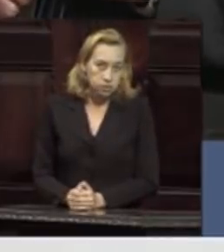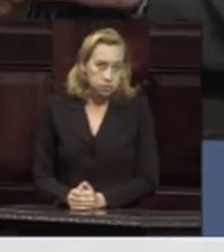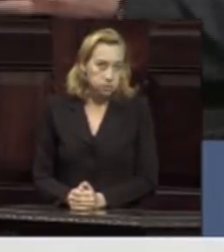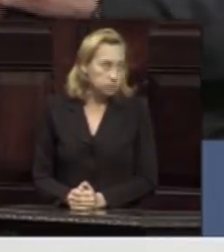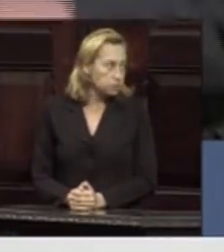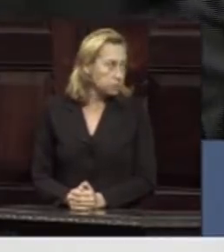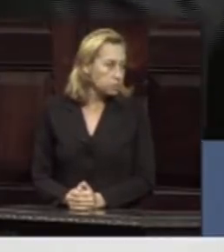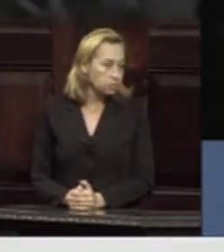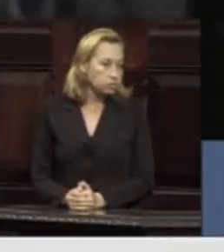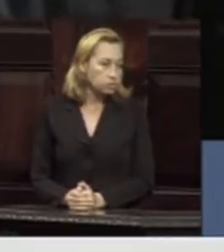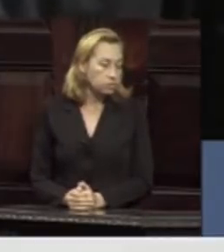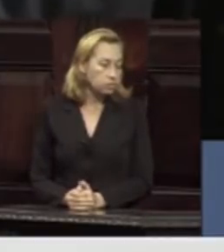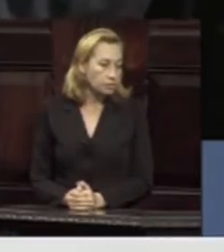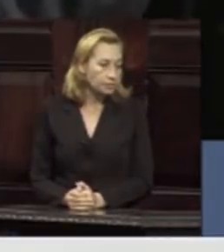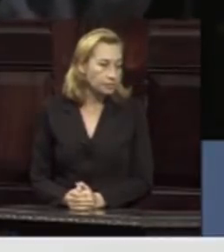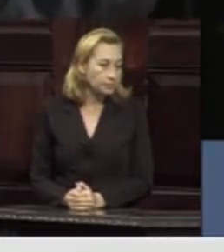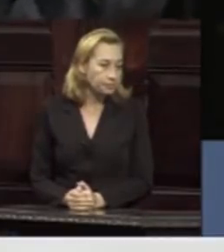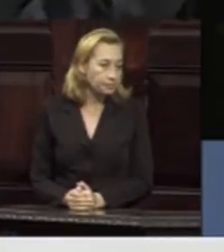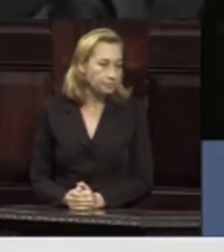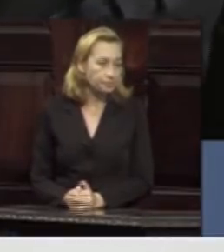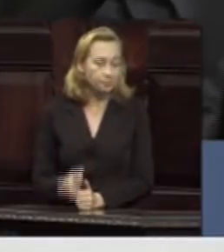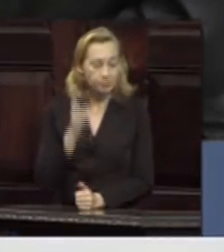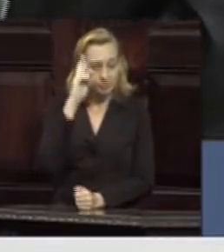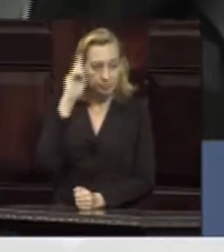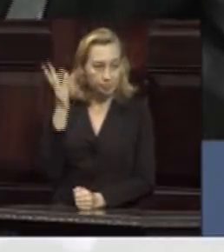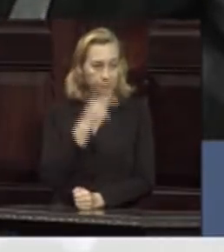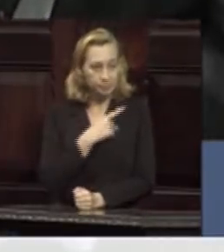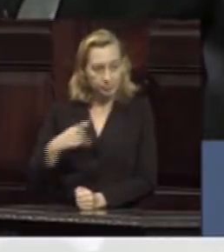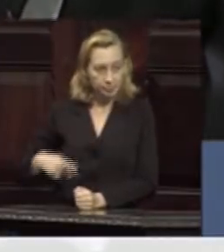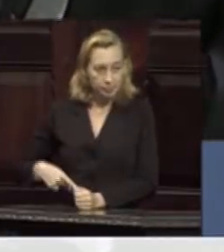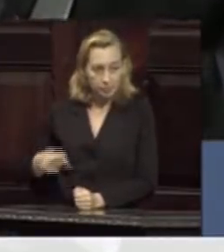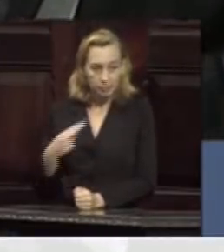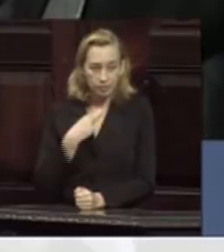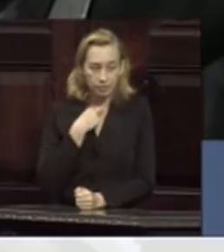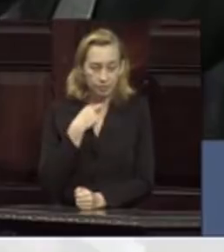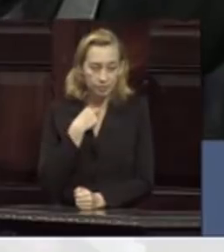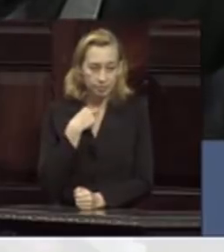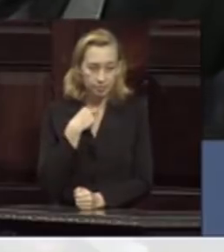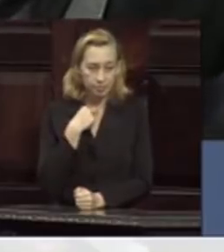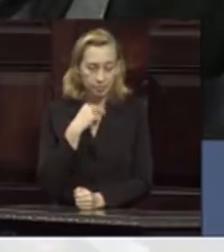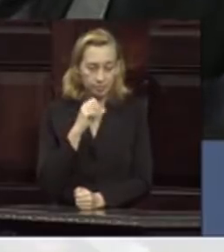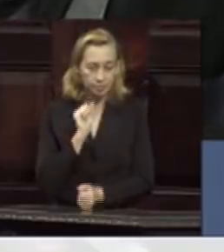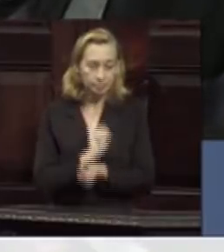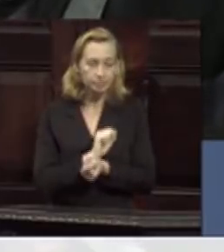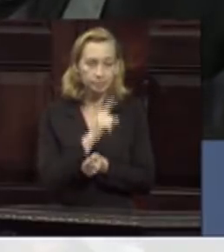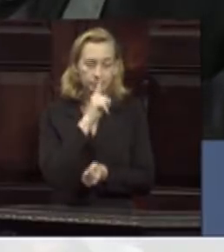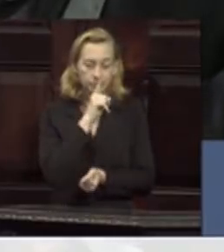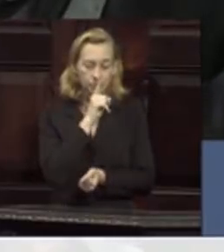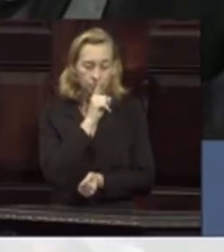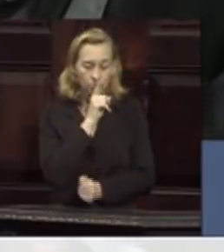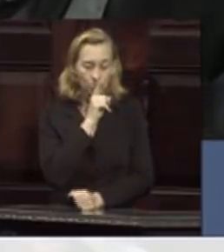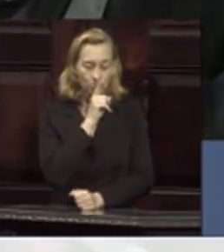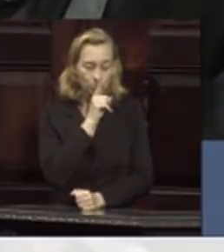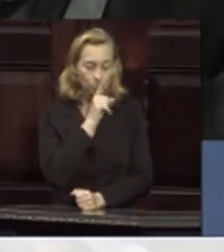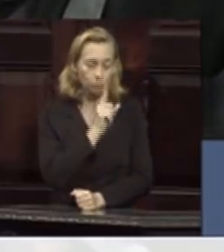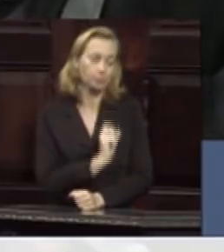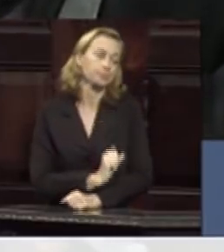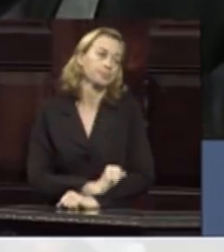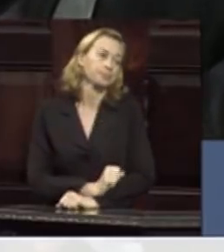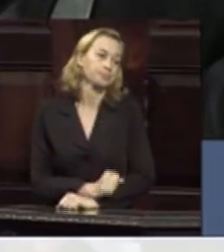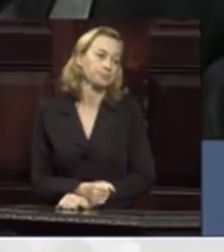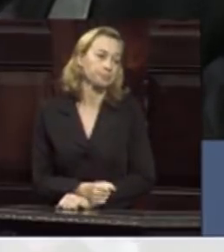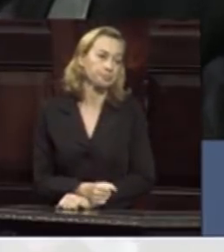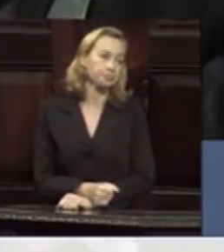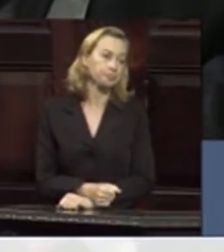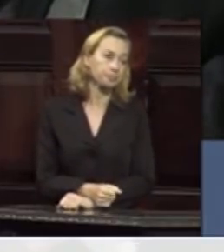presidente, mas não posso deixar de colocar aqui as 2 reuniões que eu participei, que foram decisivas, e para mim